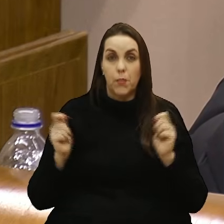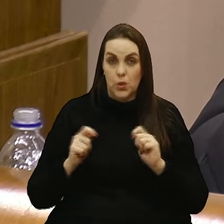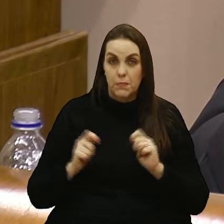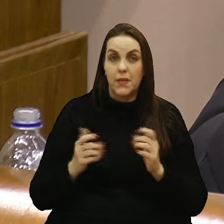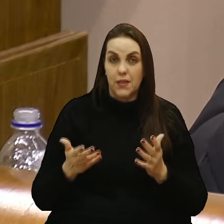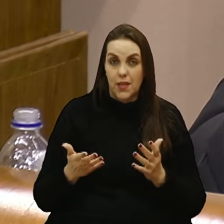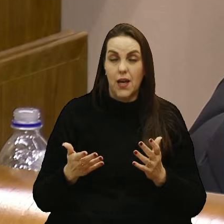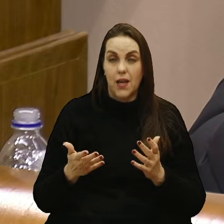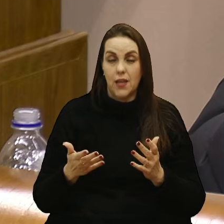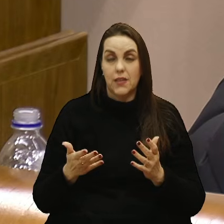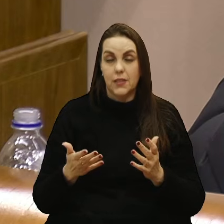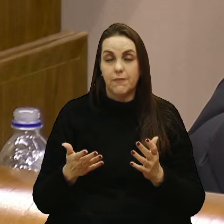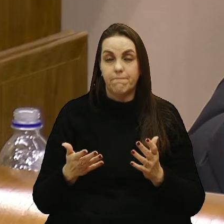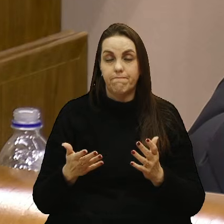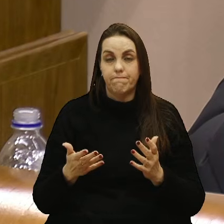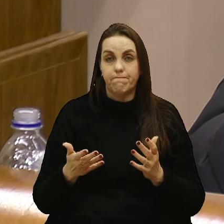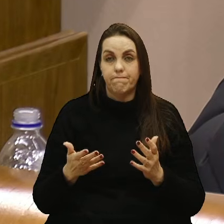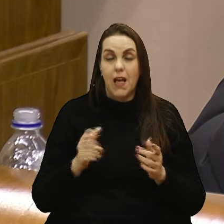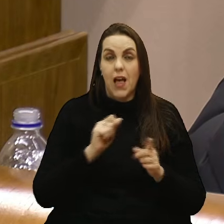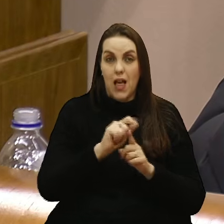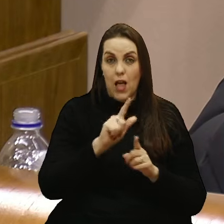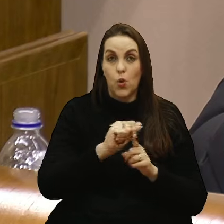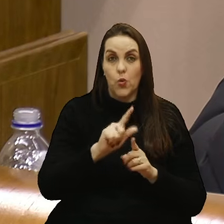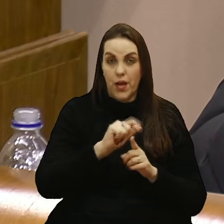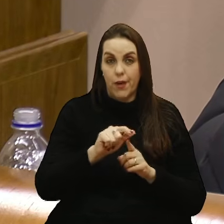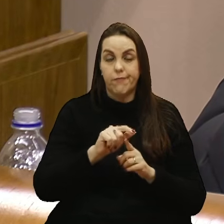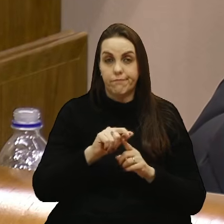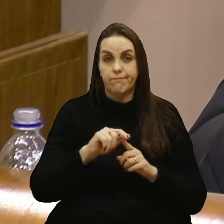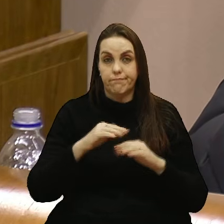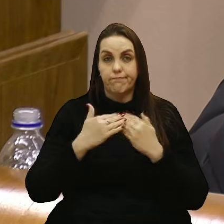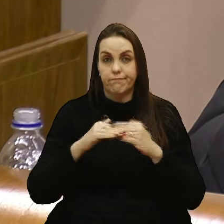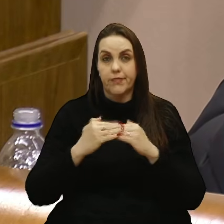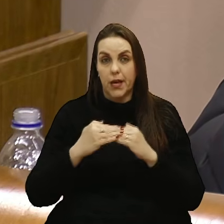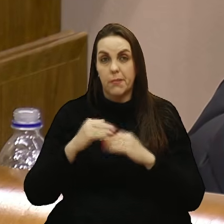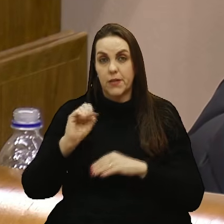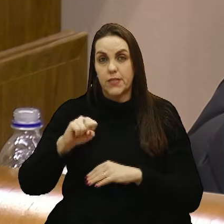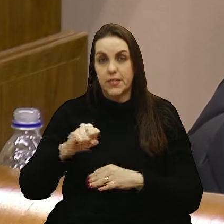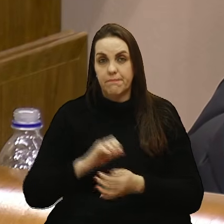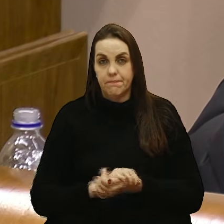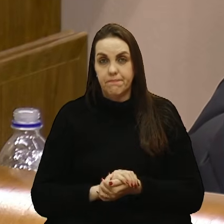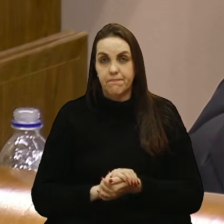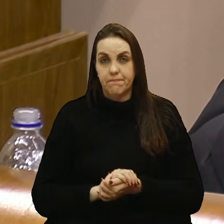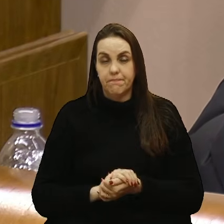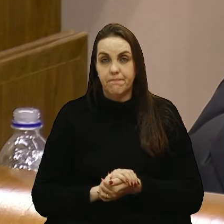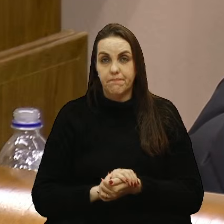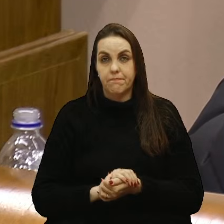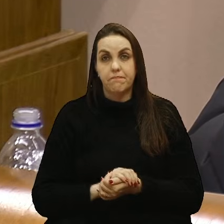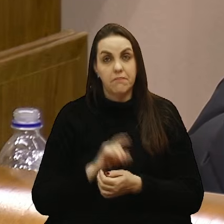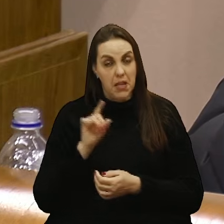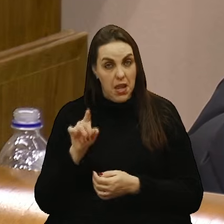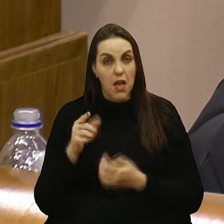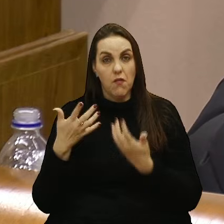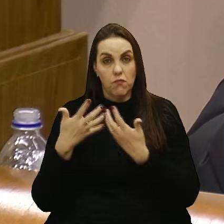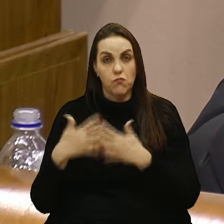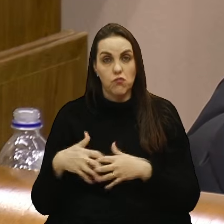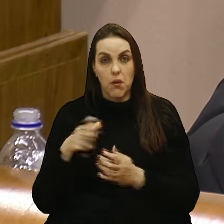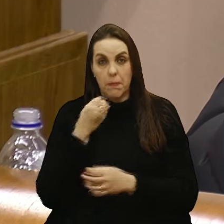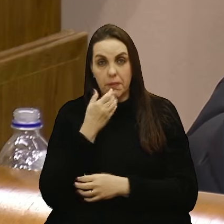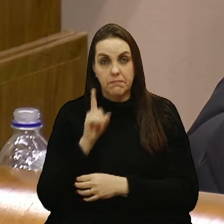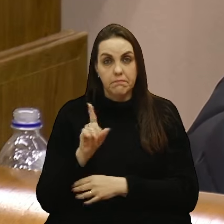possibilidade de locações de equipamento, que lá funciona bem,